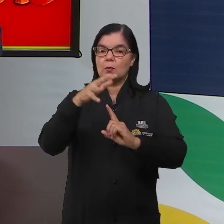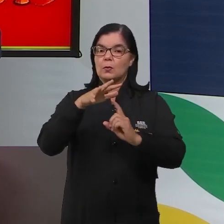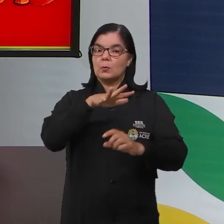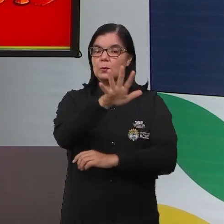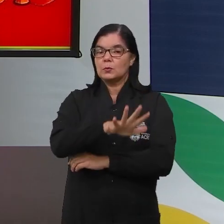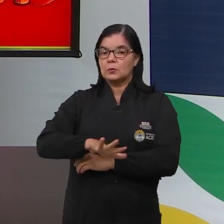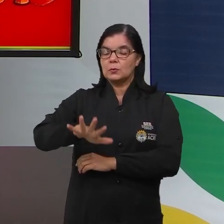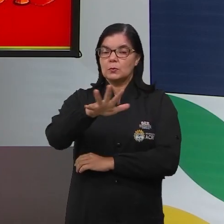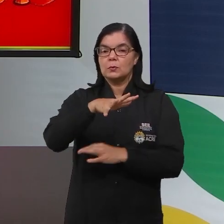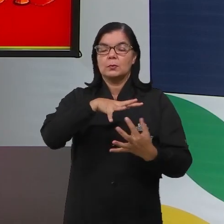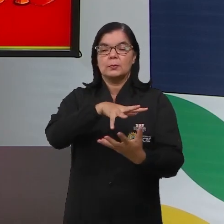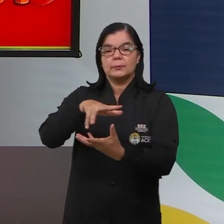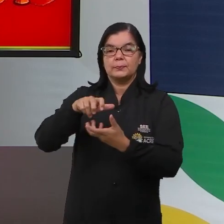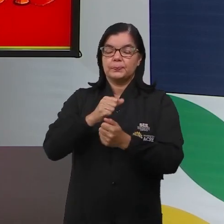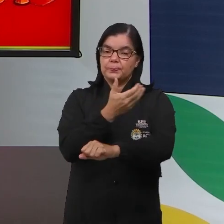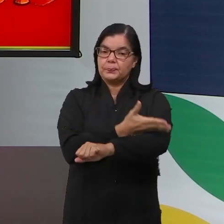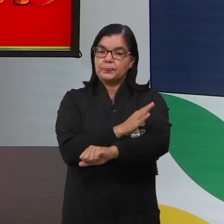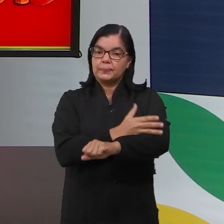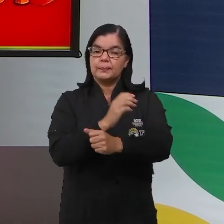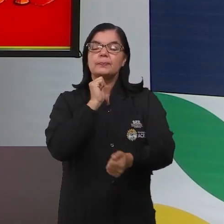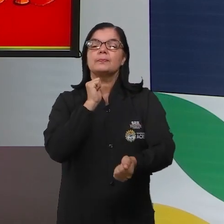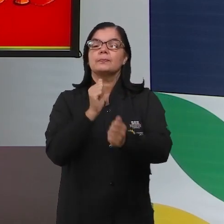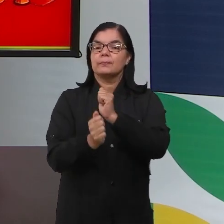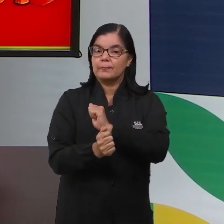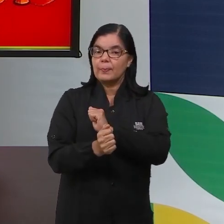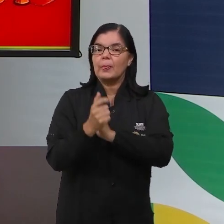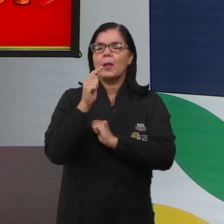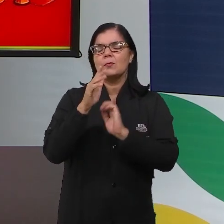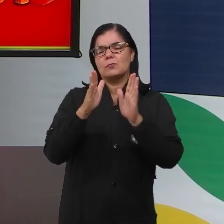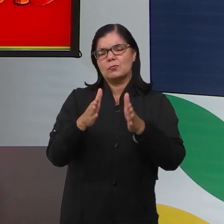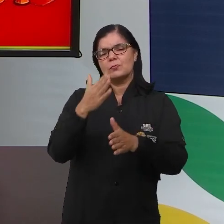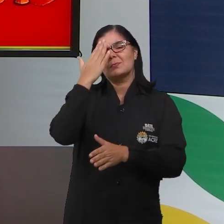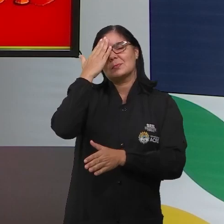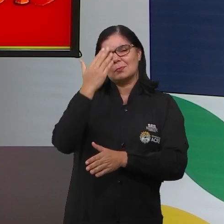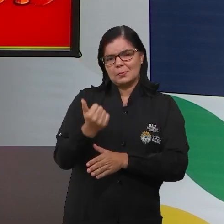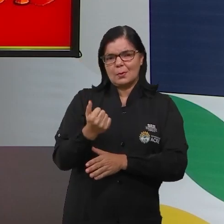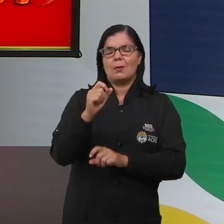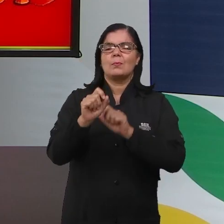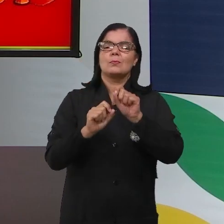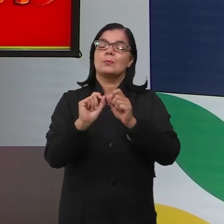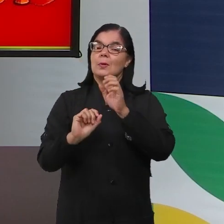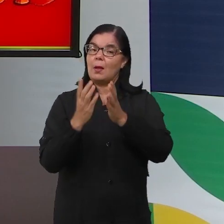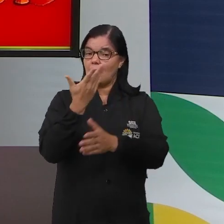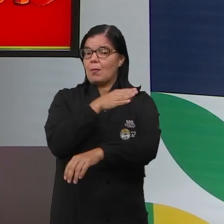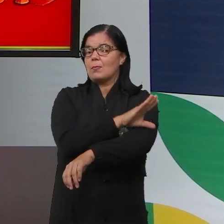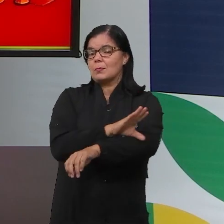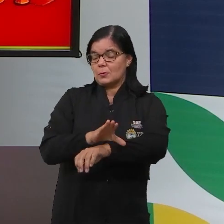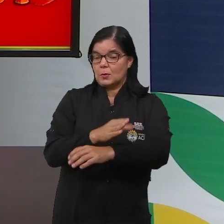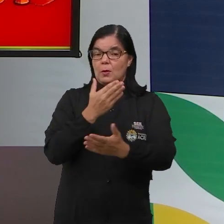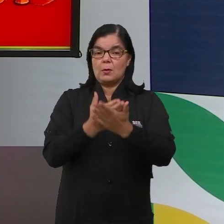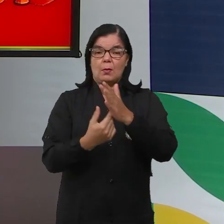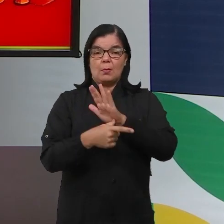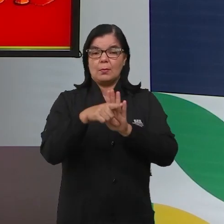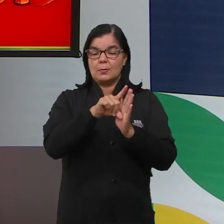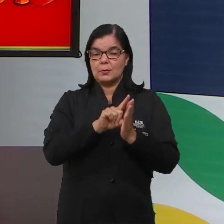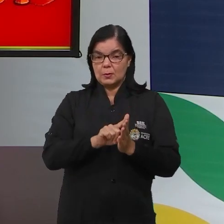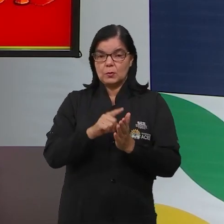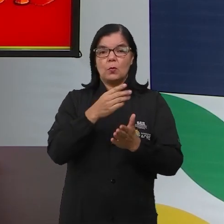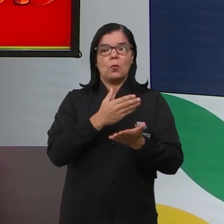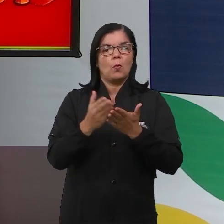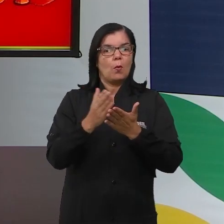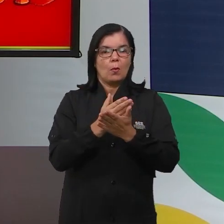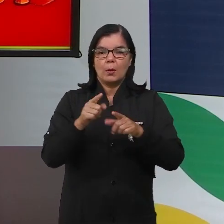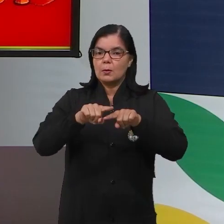geral, global da prática esportiva? A gente já sabe mais ou menos um pouco sobre o que é cultura, a gente já abordou em aulas anteriores, qualquer coisa,